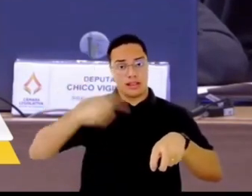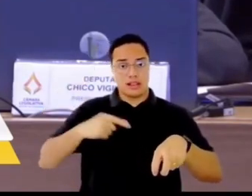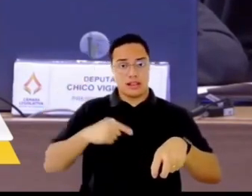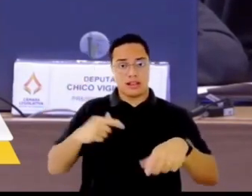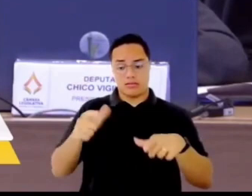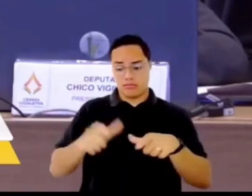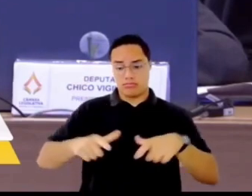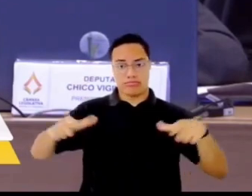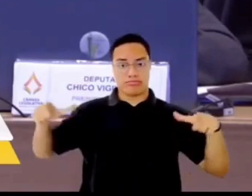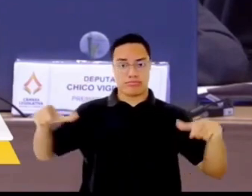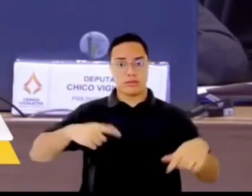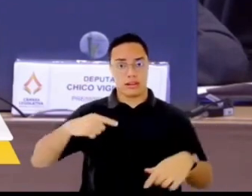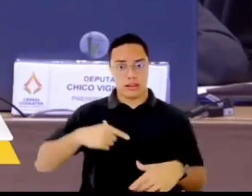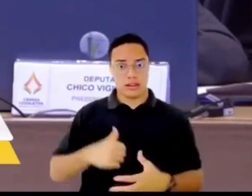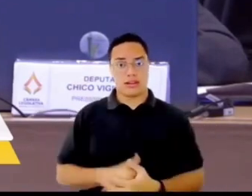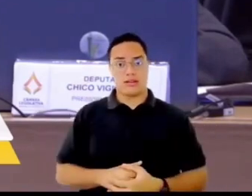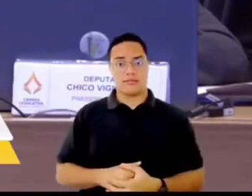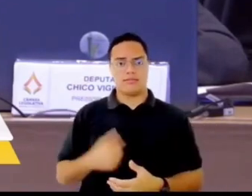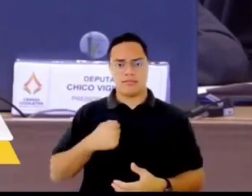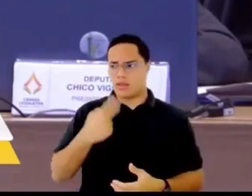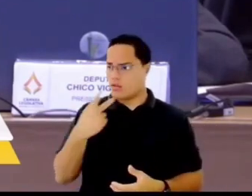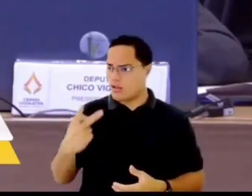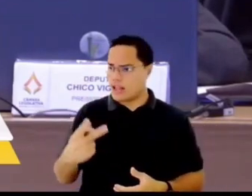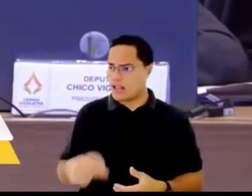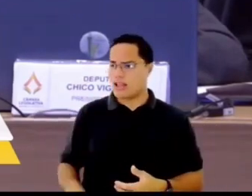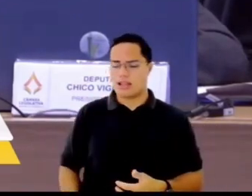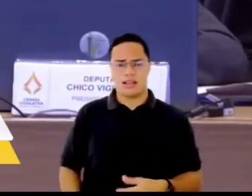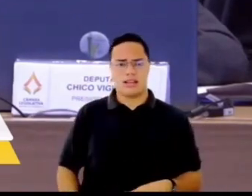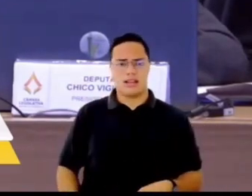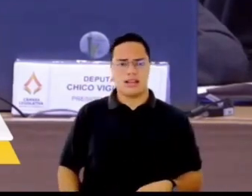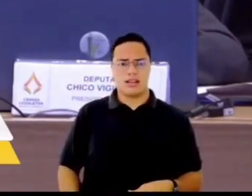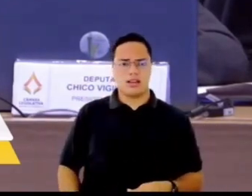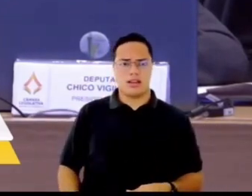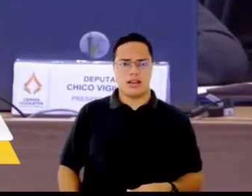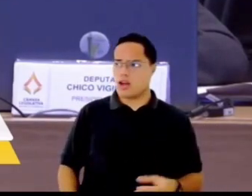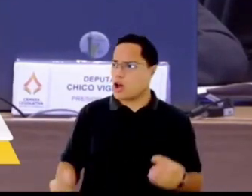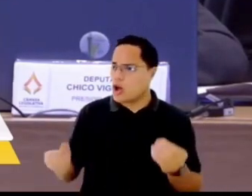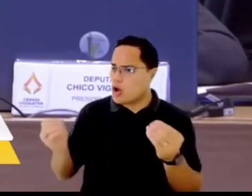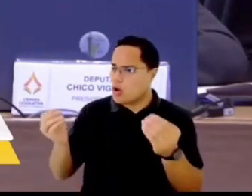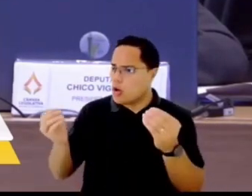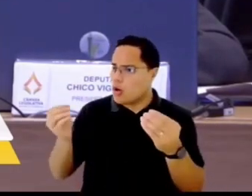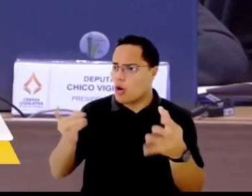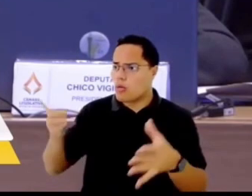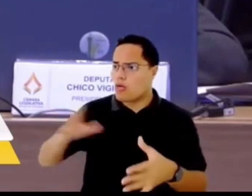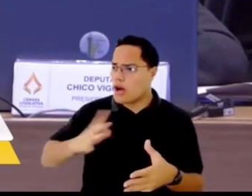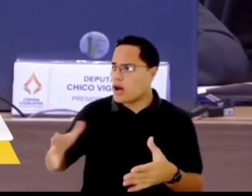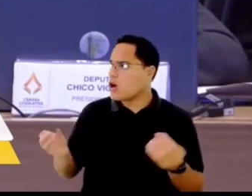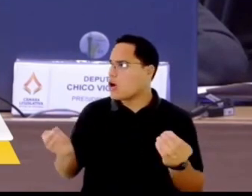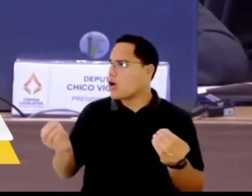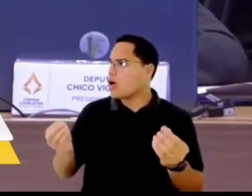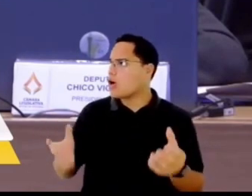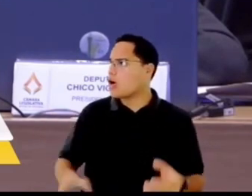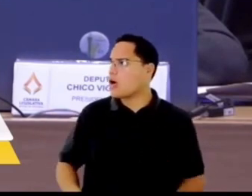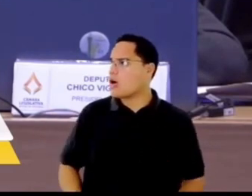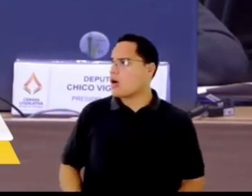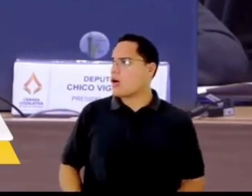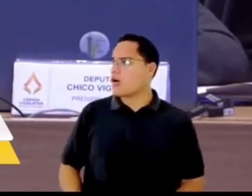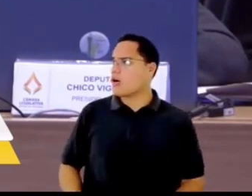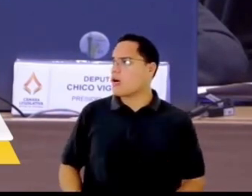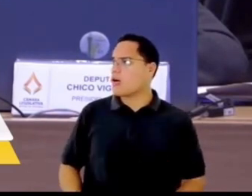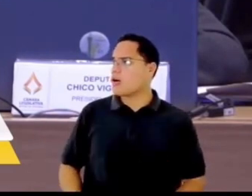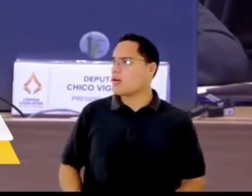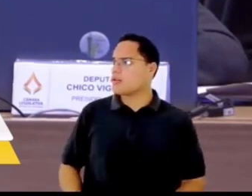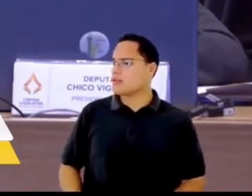explodir, né, a rodoviária. Eu falei para ele... como é que você faz um negócio desse comigo? Eu estou monitorado com a